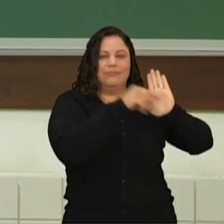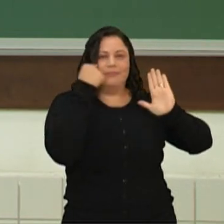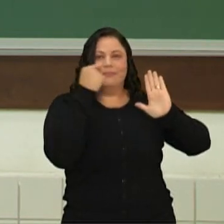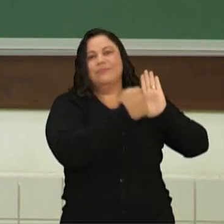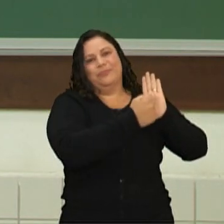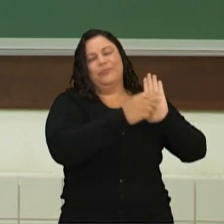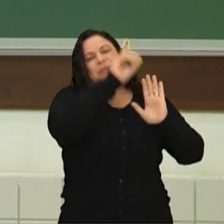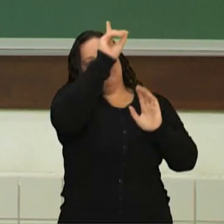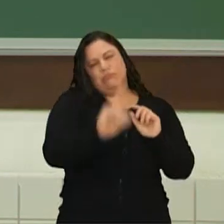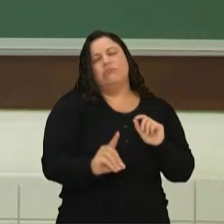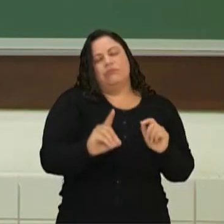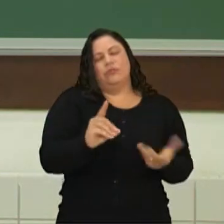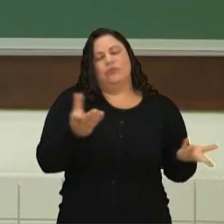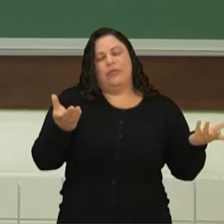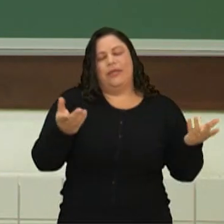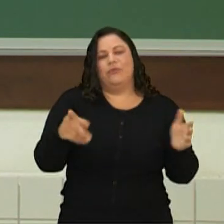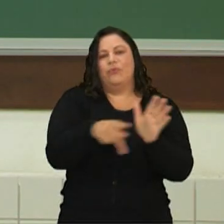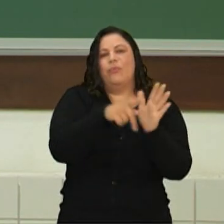Tá?